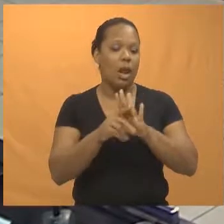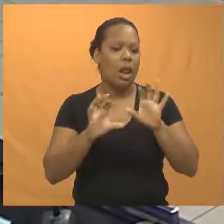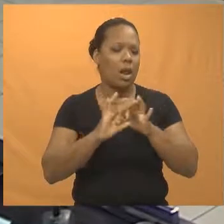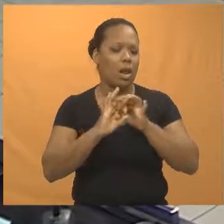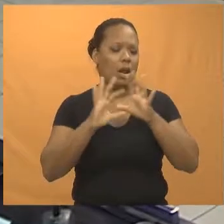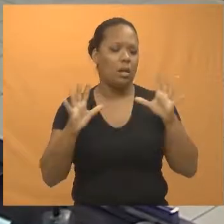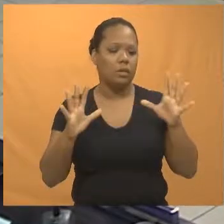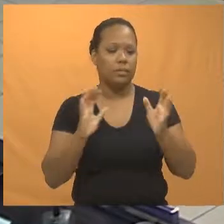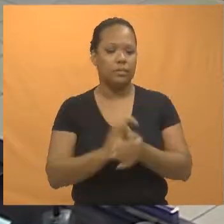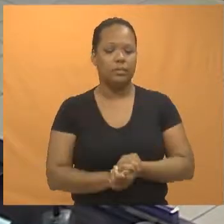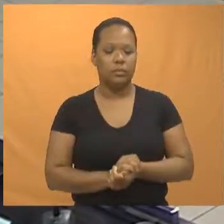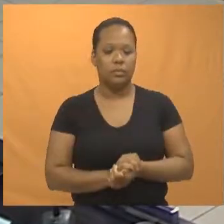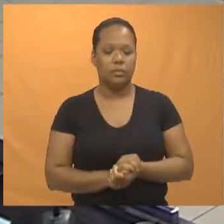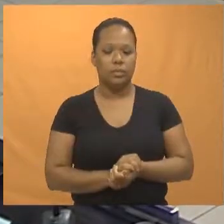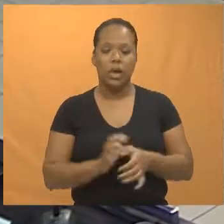que os